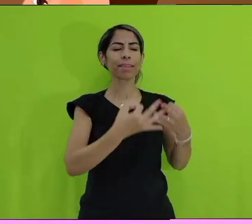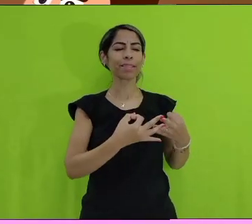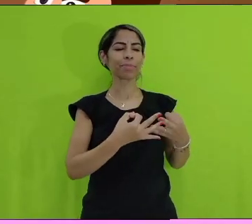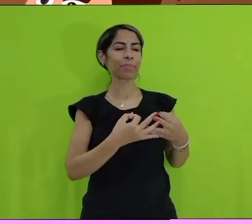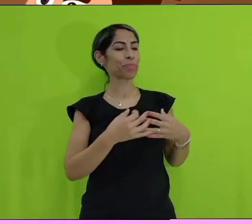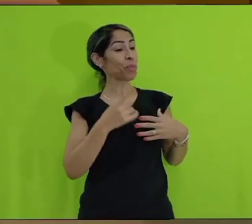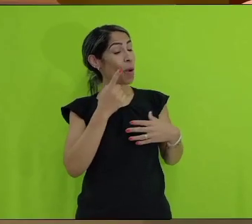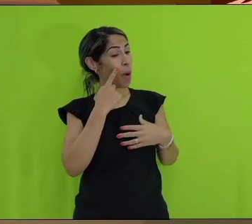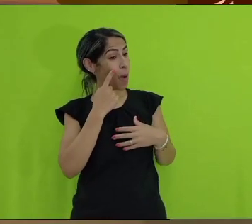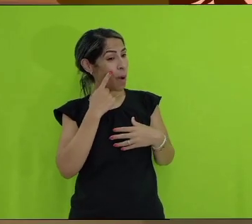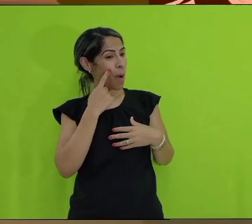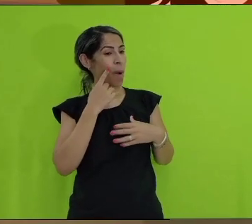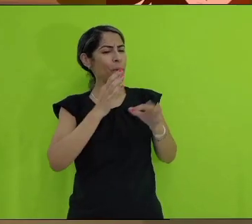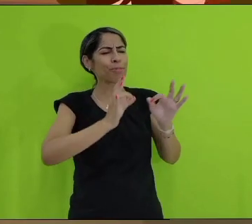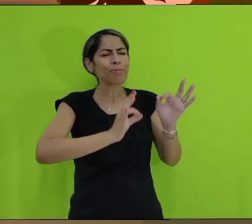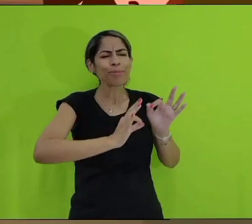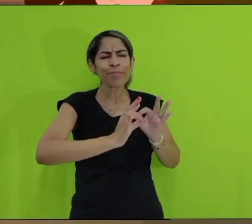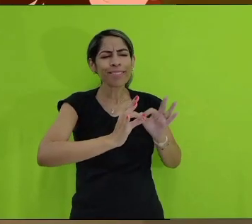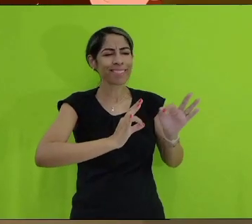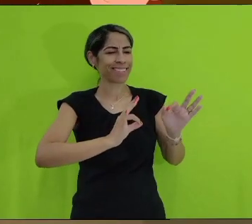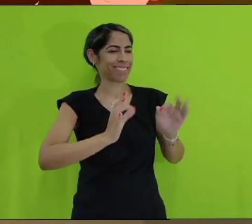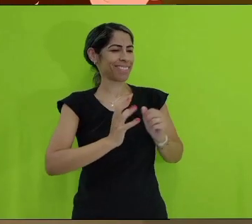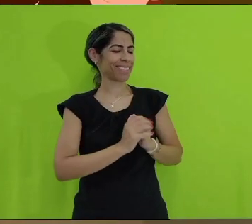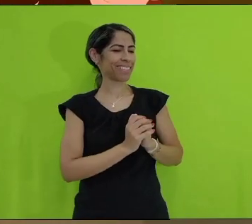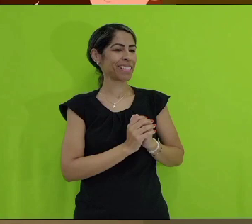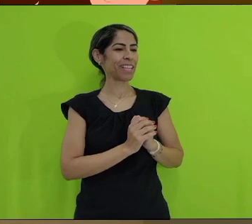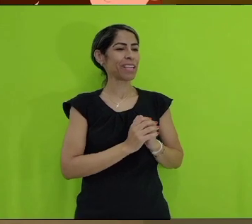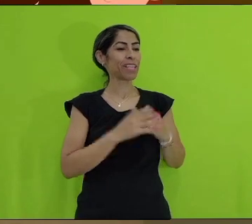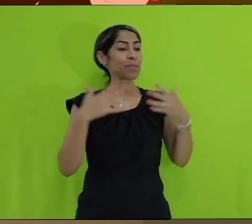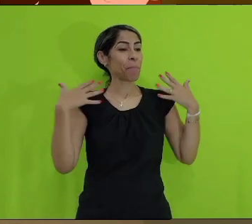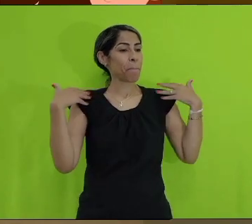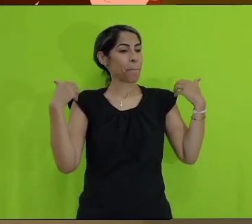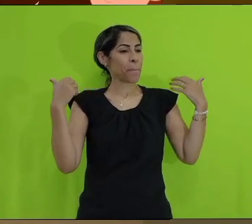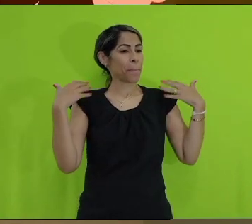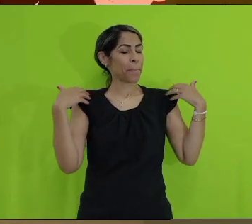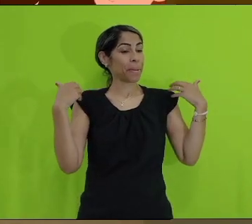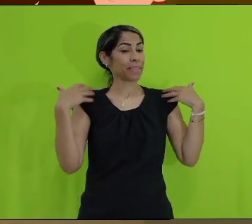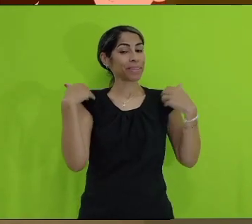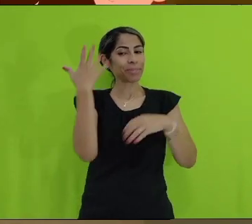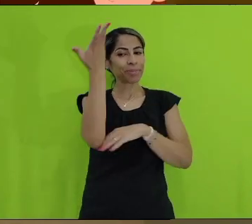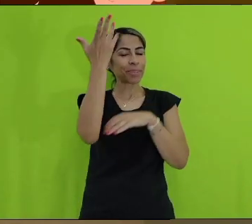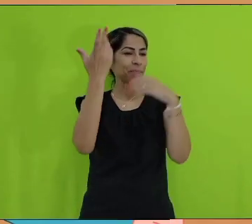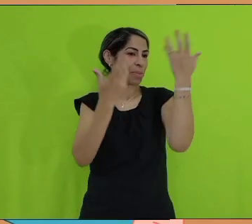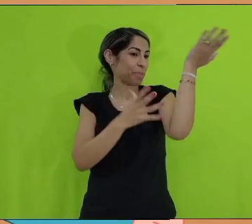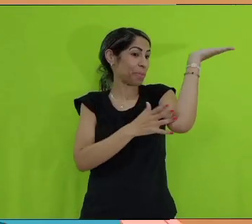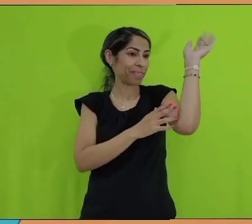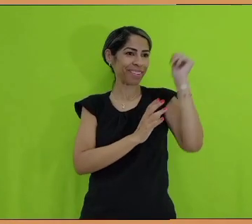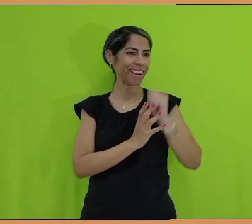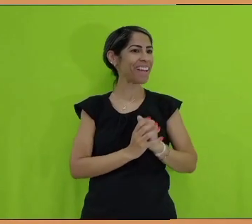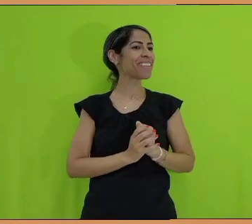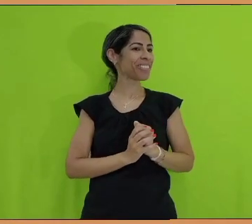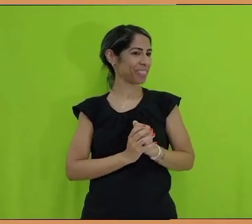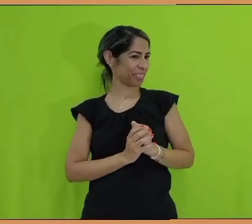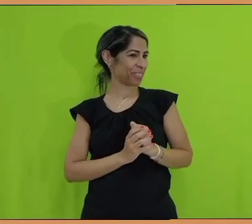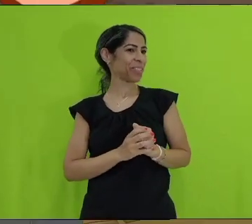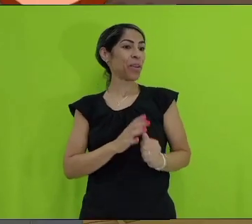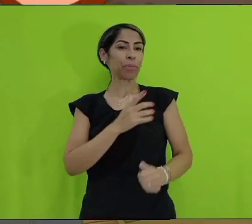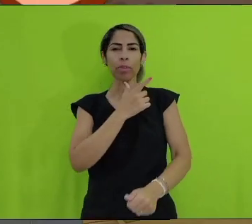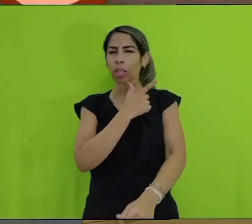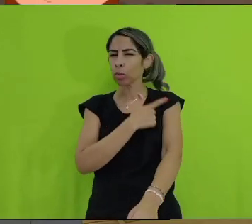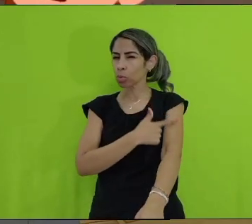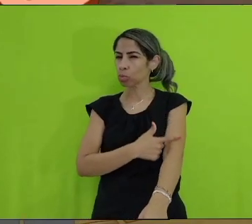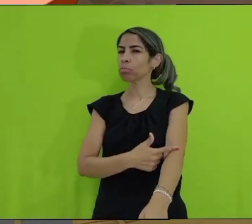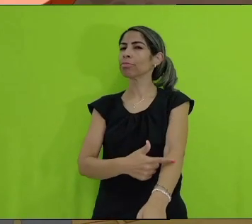"Preparem-se, meus filhos, para um piquenique." Ela tenta ser o mais gentil possível para que as crianças não saibam de seus